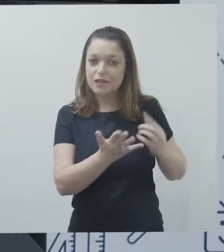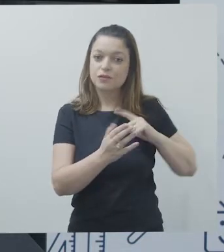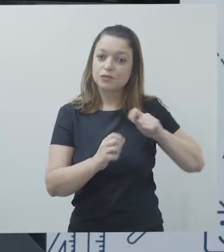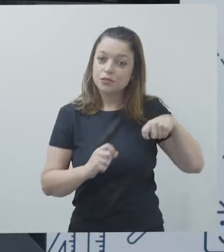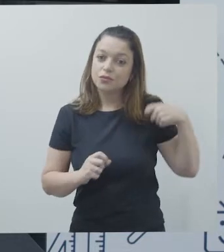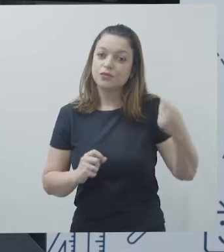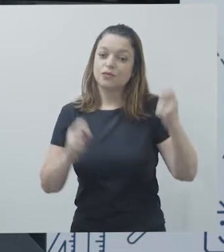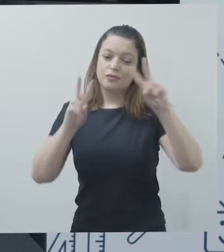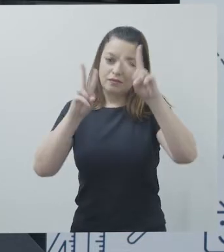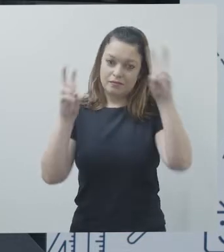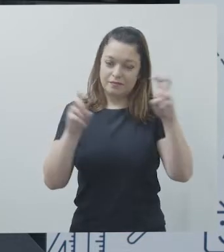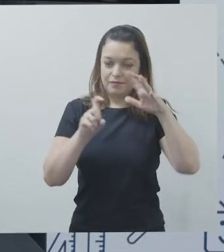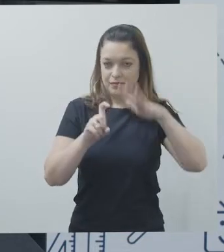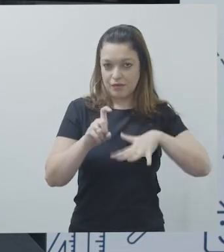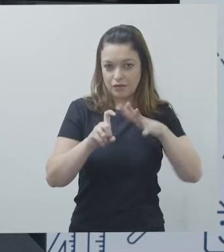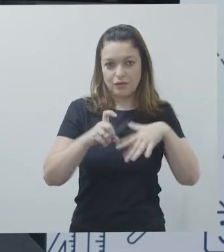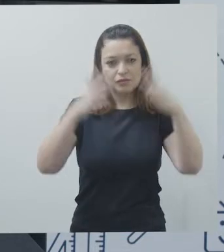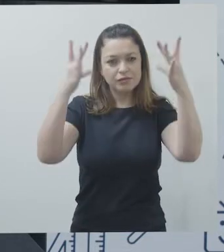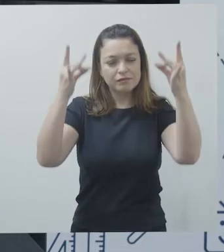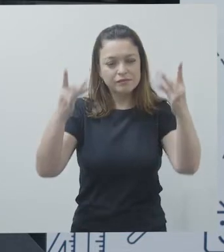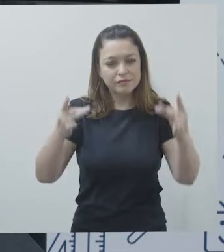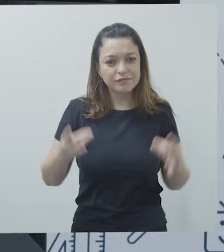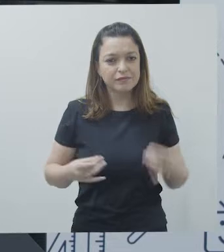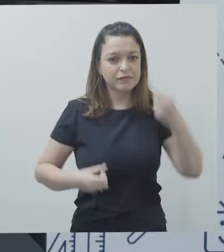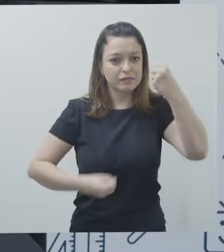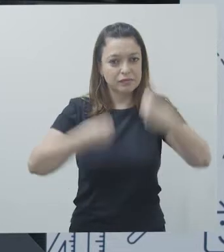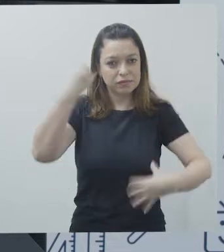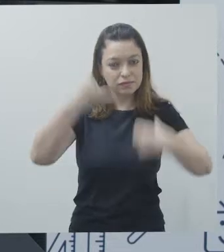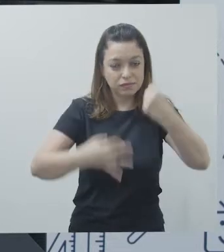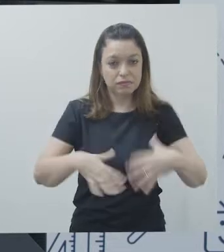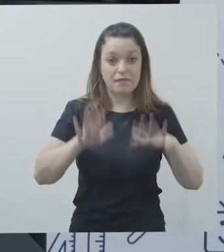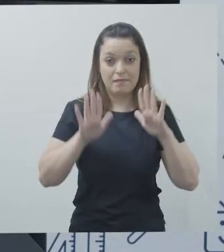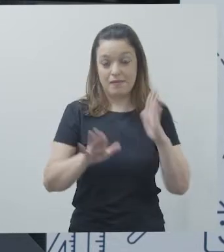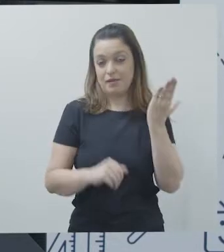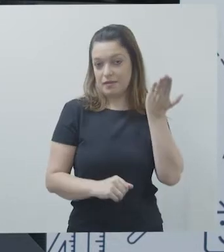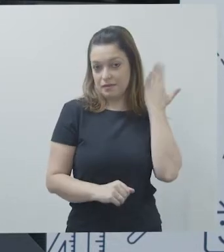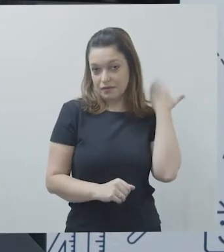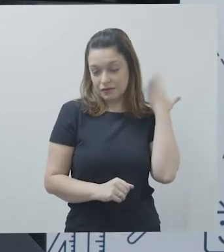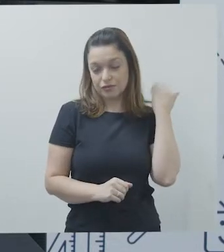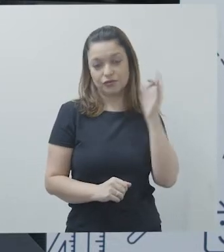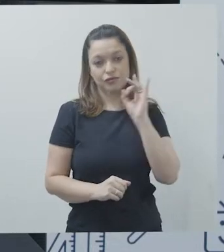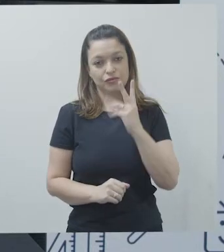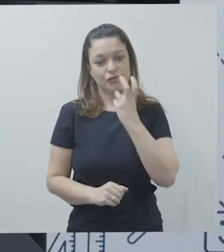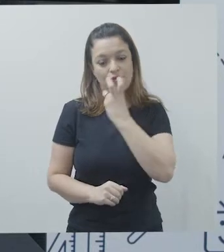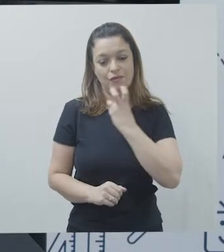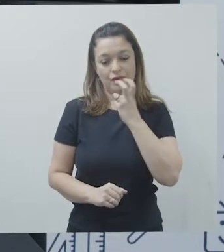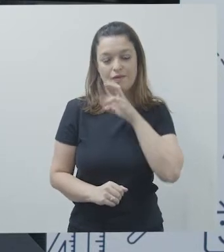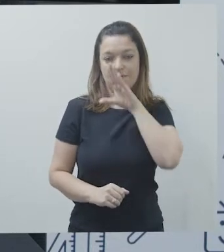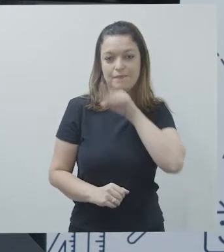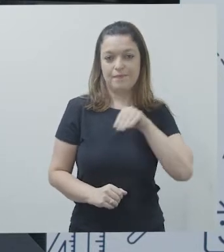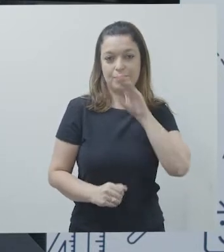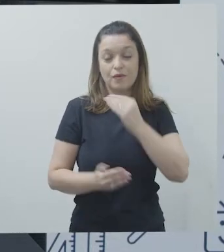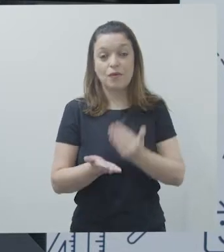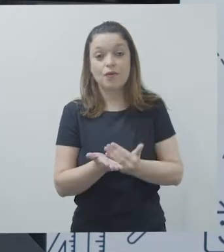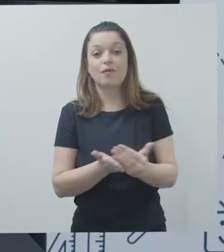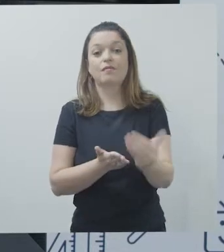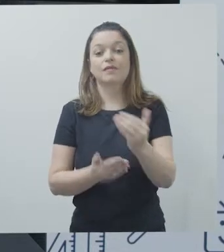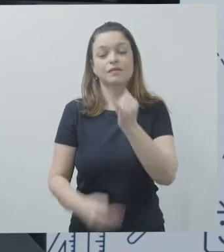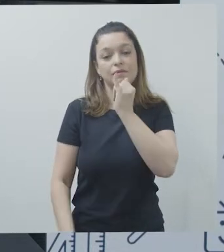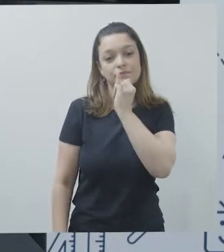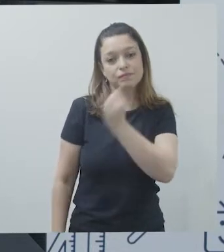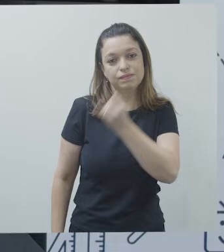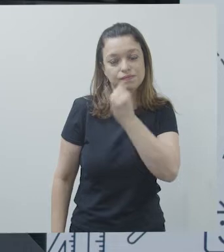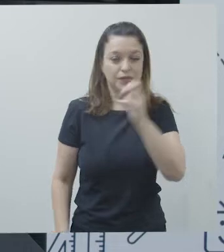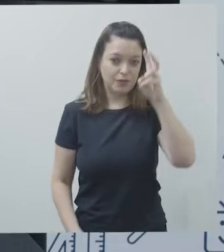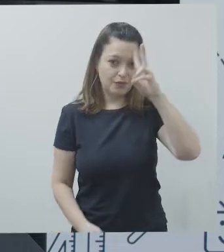a mitologia, descrevendo essa mitologia, esses acontecimentos, né, por escrito. Mas ele iniciou como?